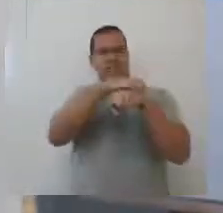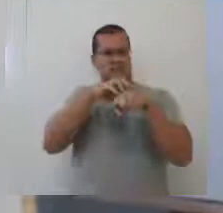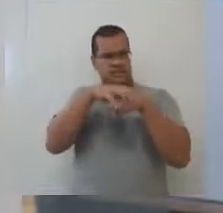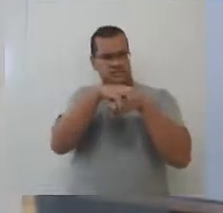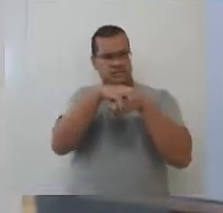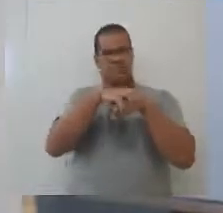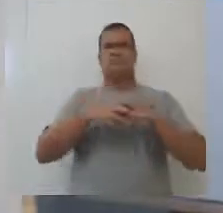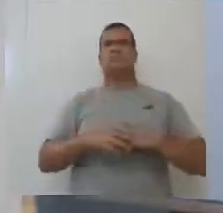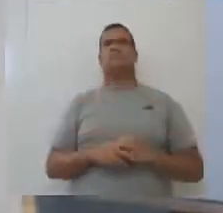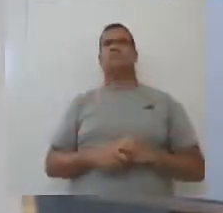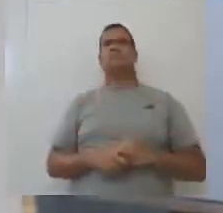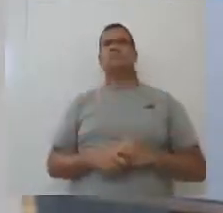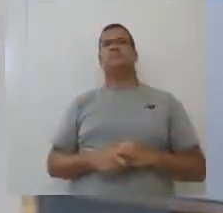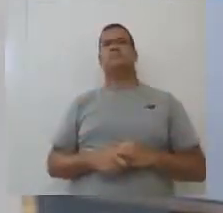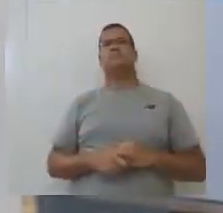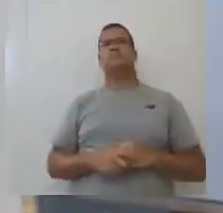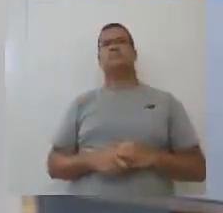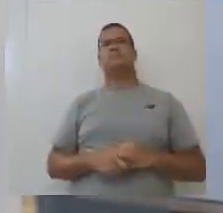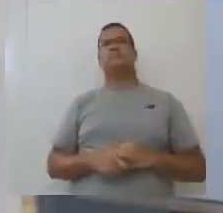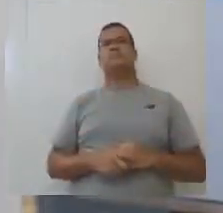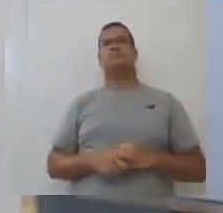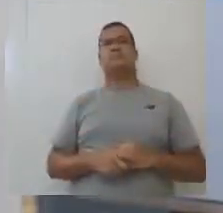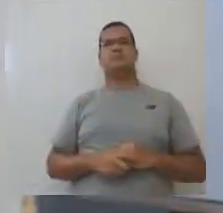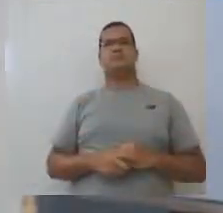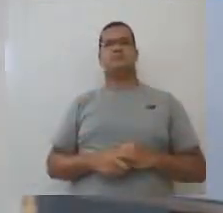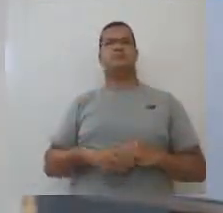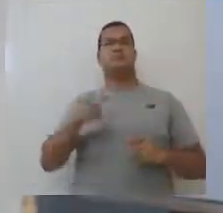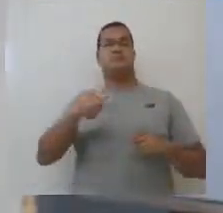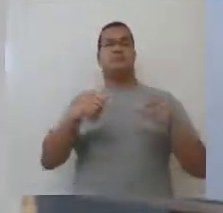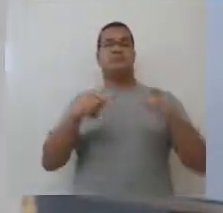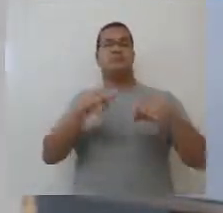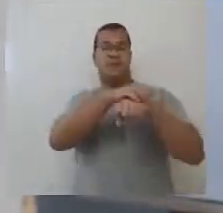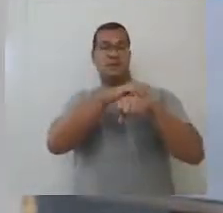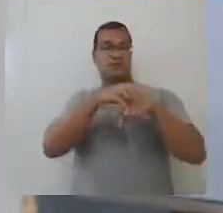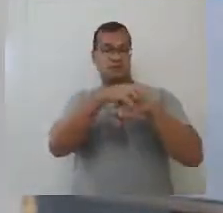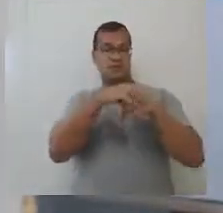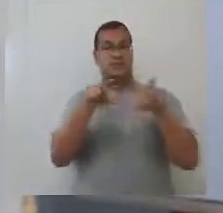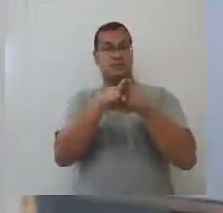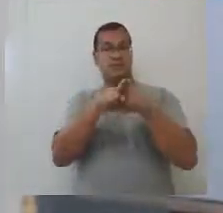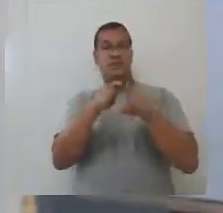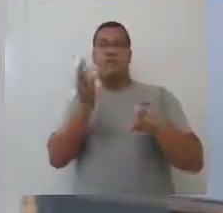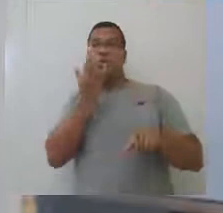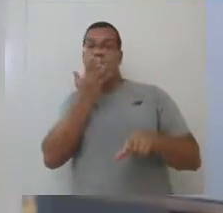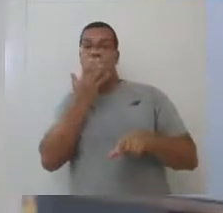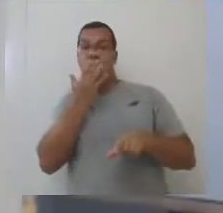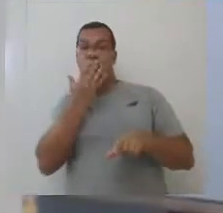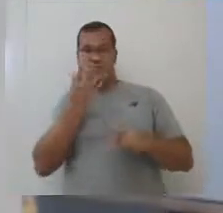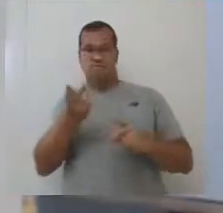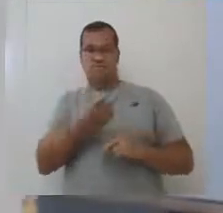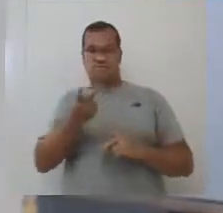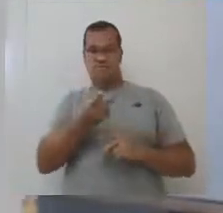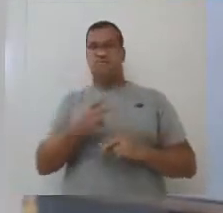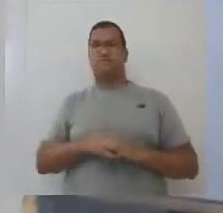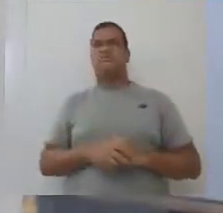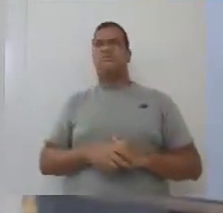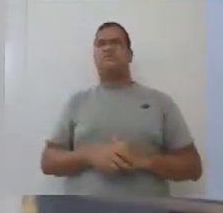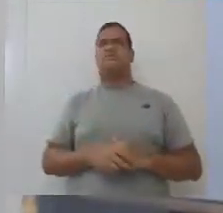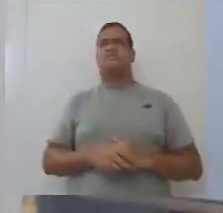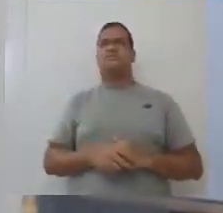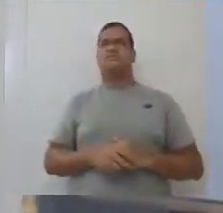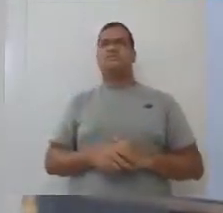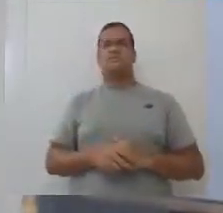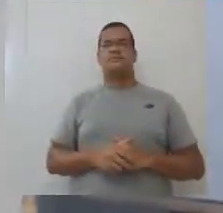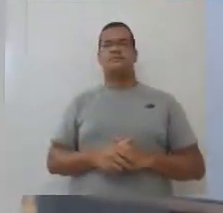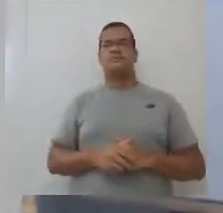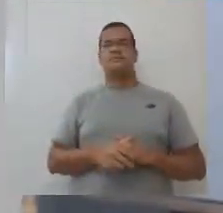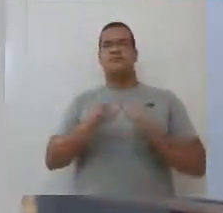ó. Eu tô trabalhando com a textura e eu tô trabalhando com a coloração. Eu vou colocar